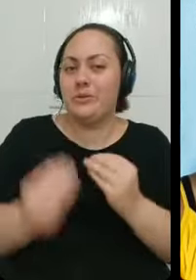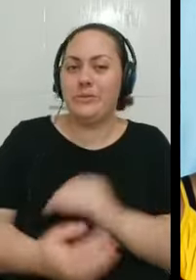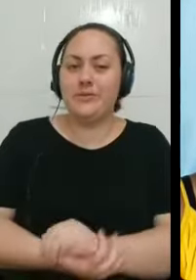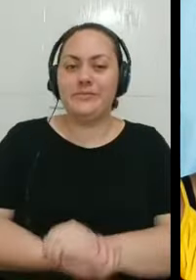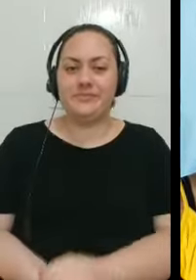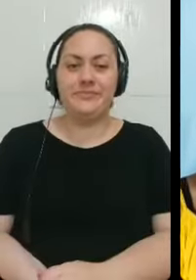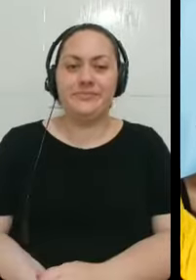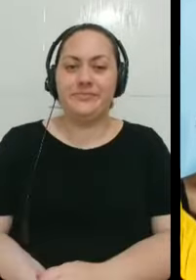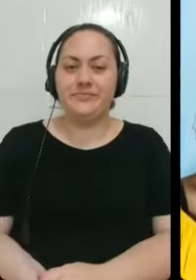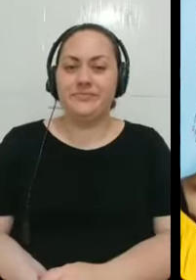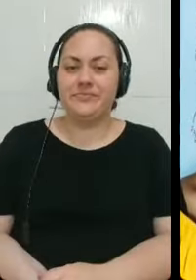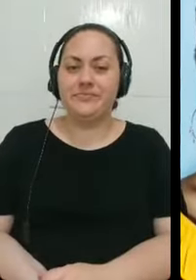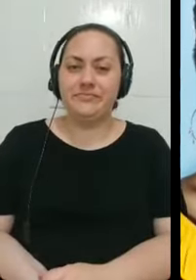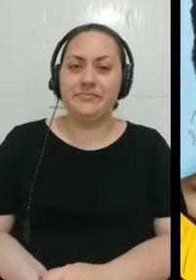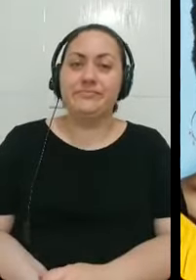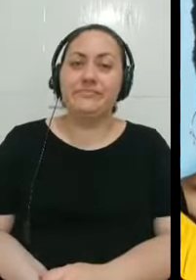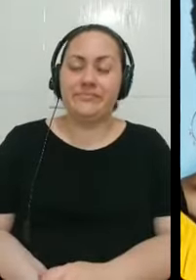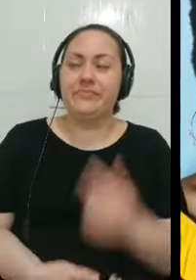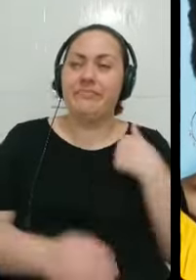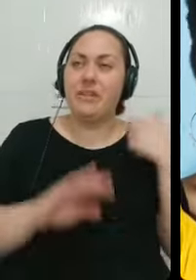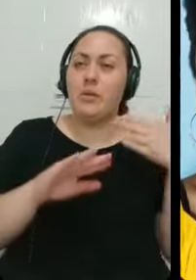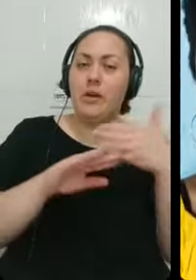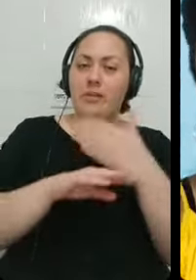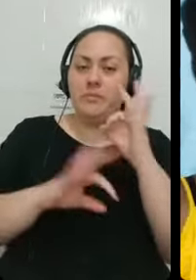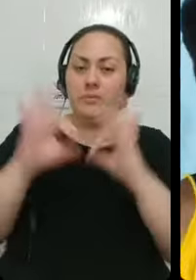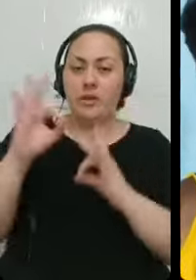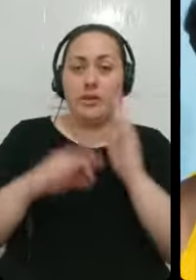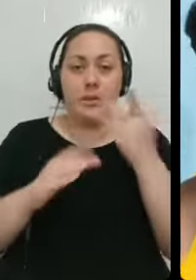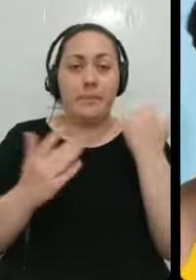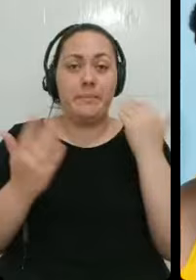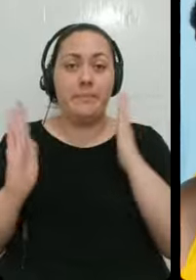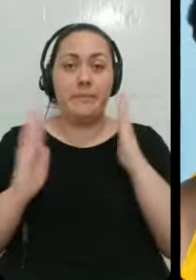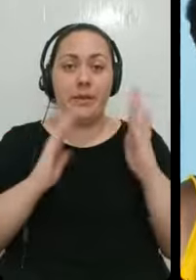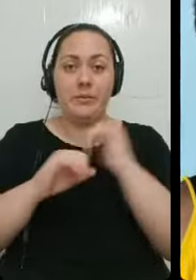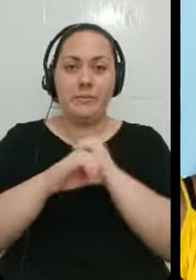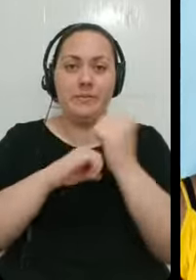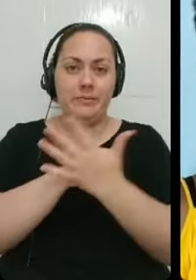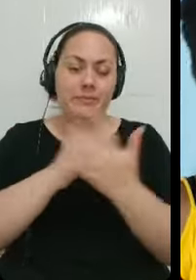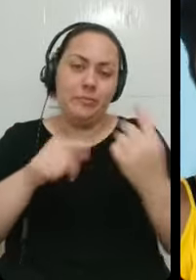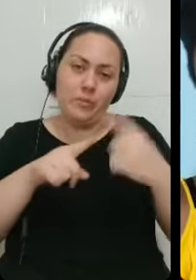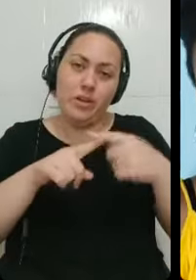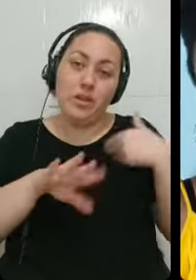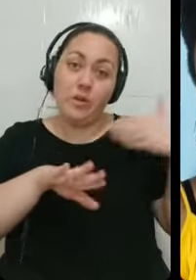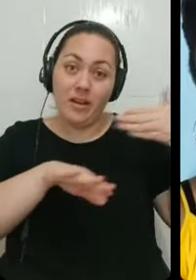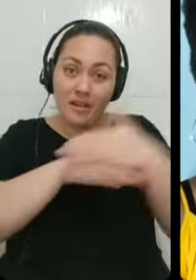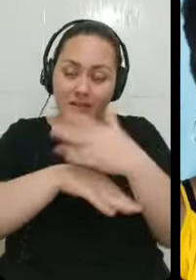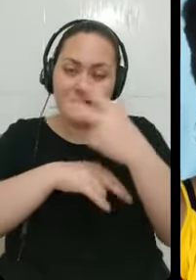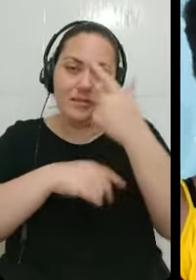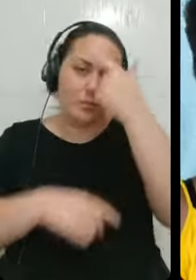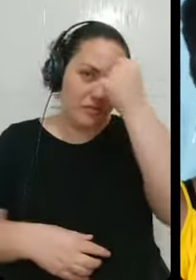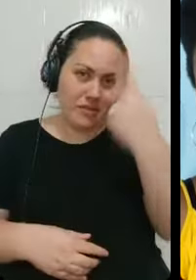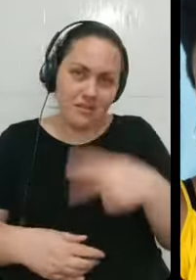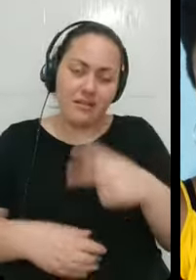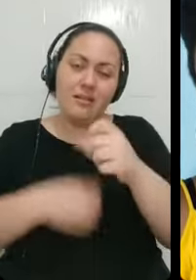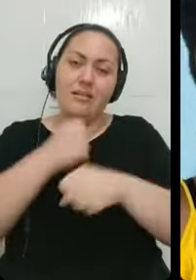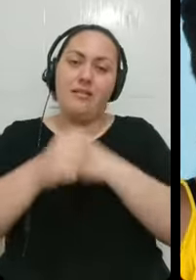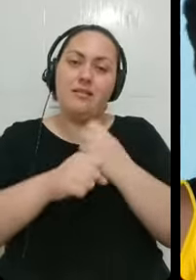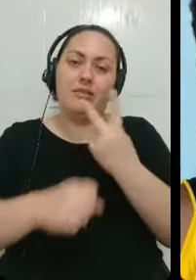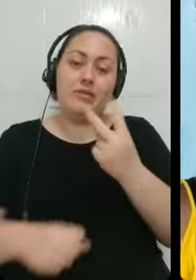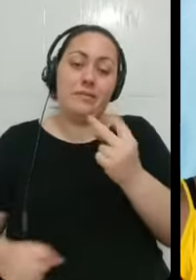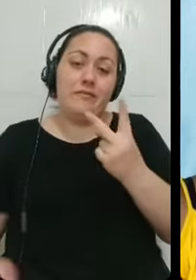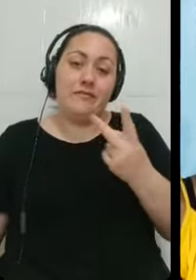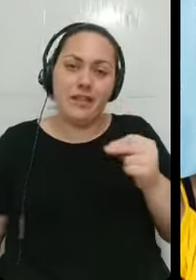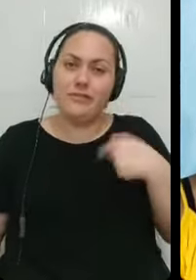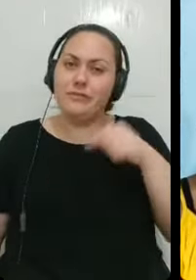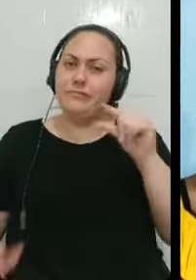Então, eu entrei no projeto durante a pandemia, né? Porque eu entrei na universidade em 2020, então eu tive pouquíssimo contato